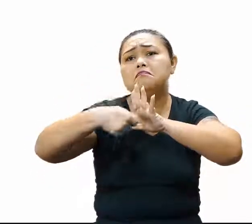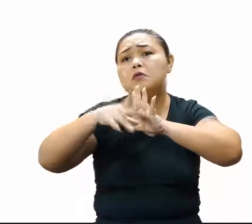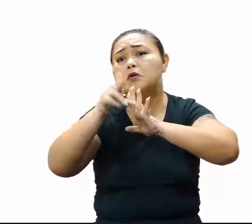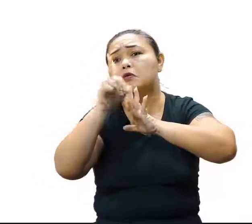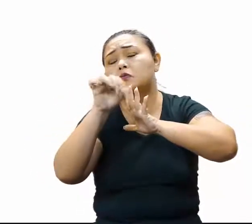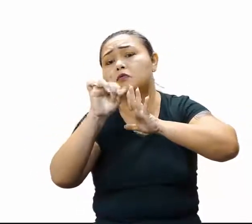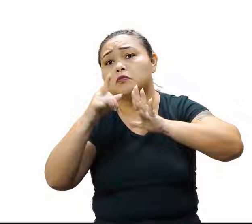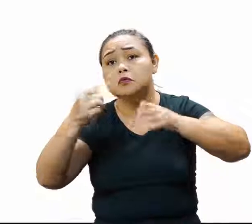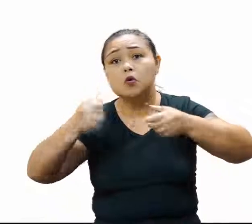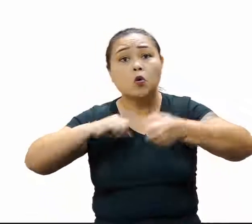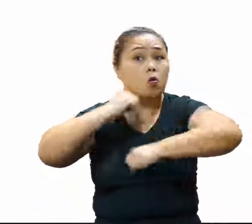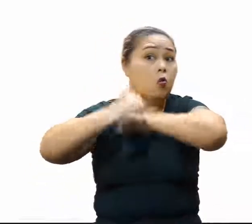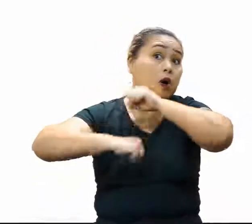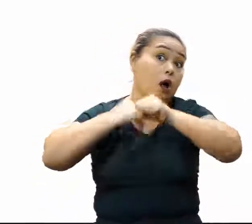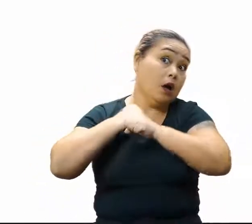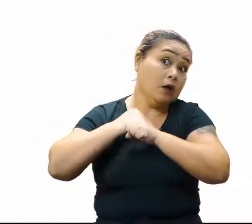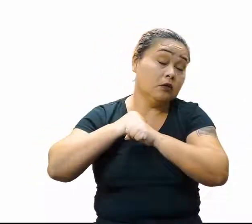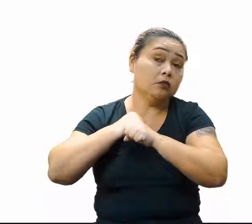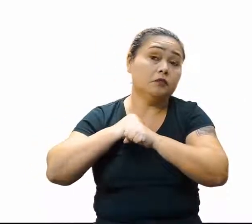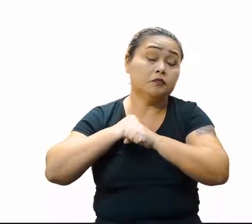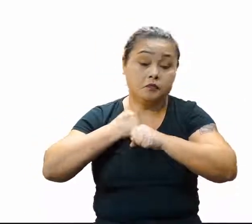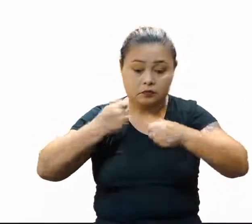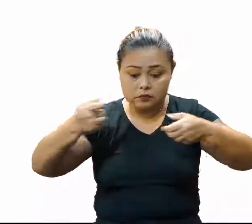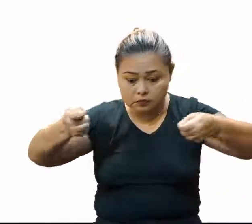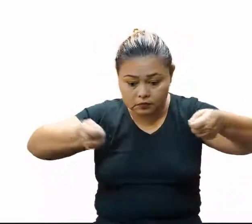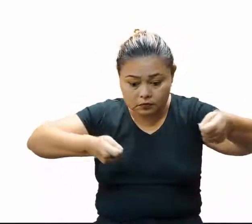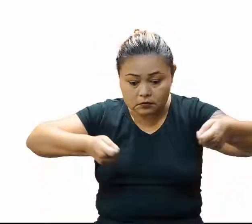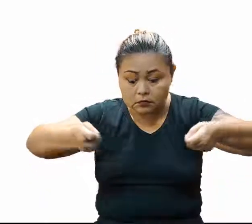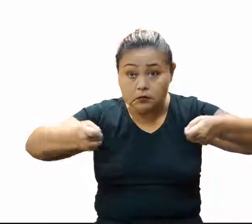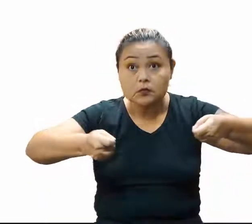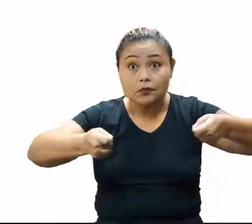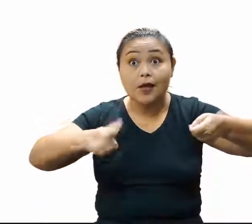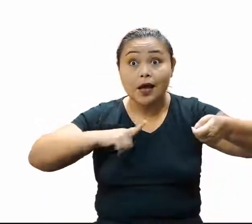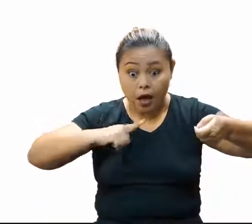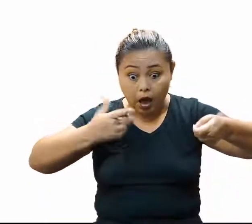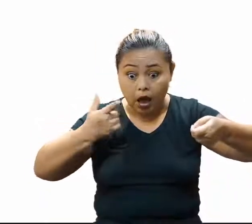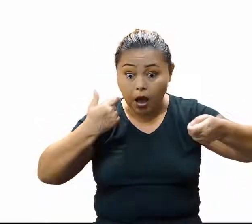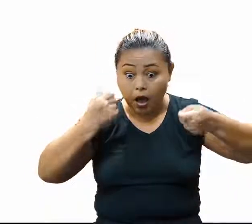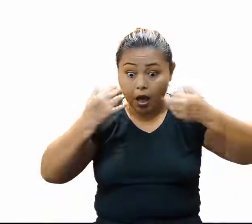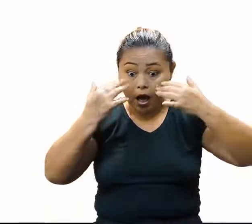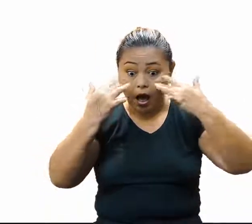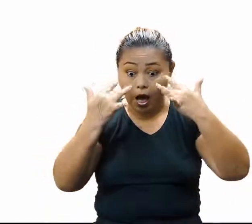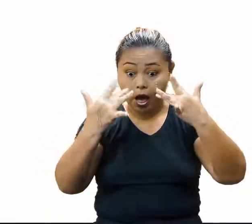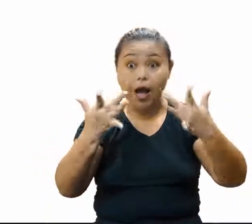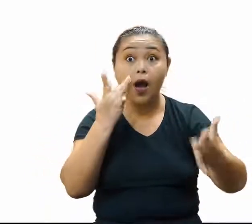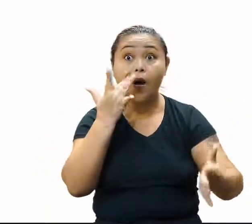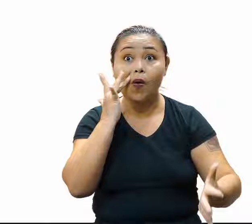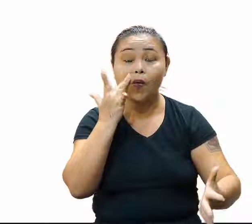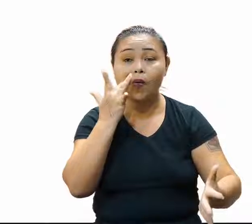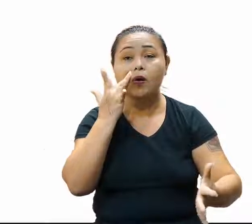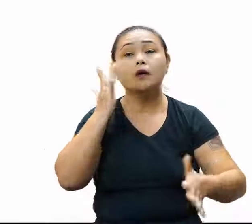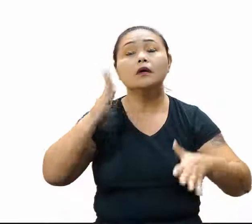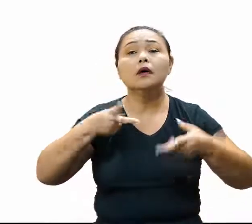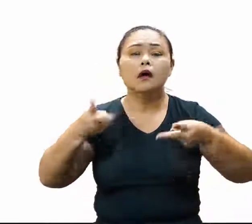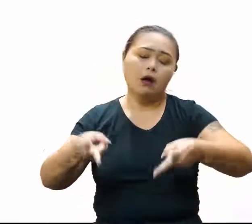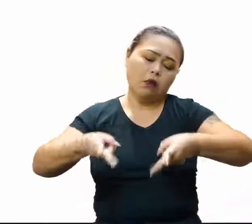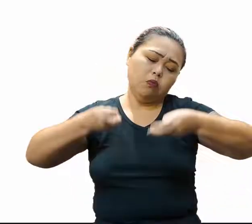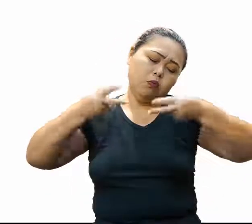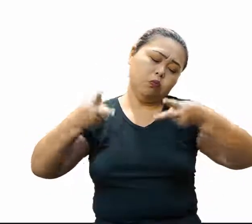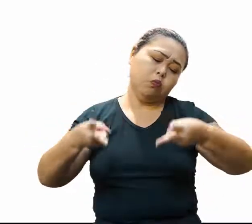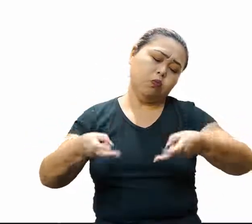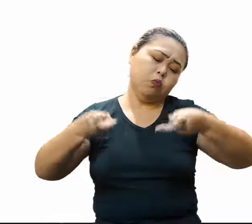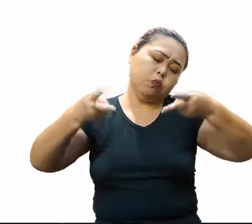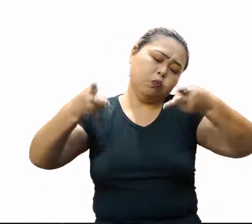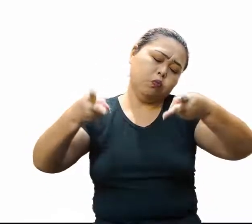até anos, dá muito retorno. Só que quando você vai explorando, explorando,